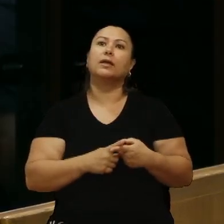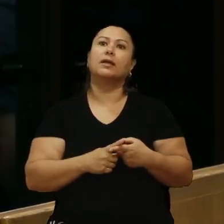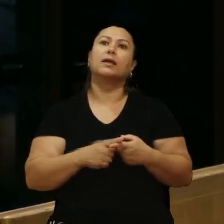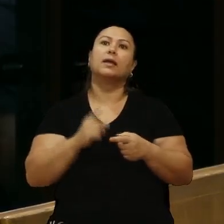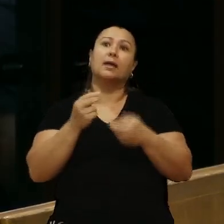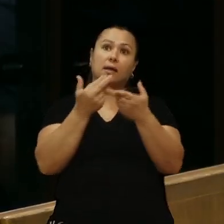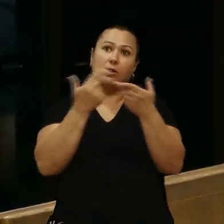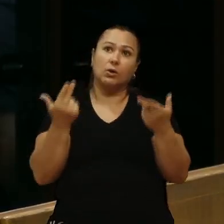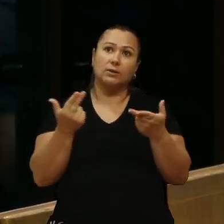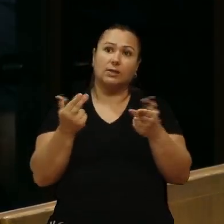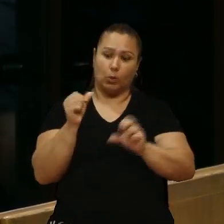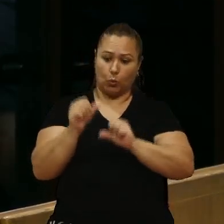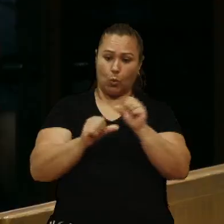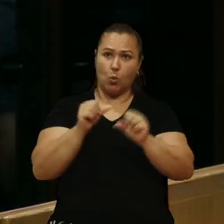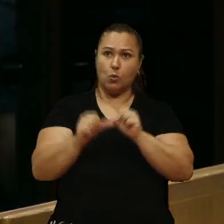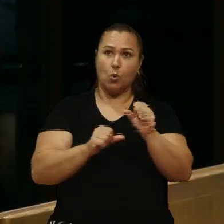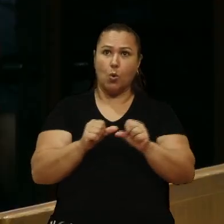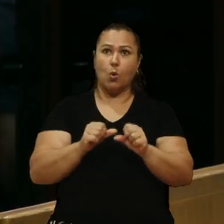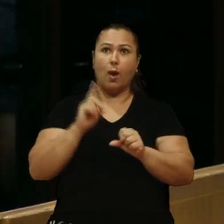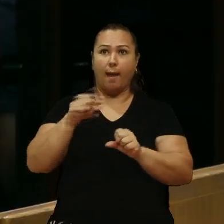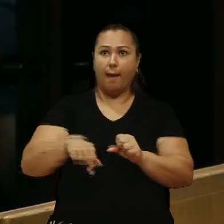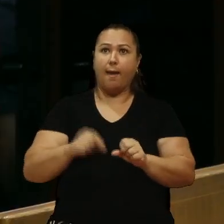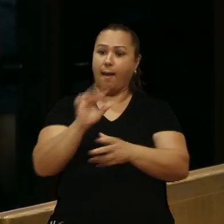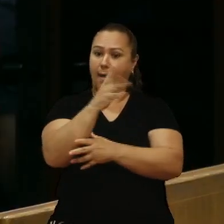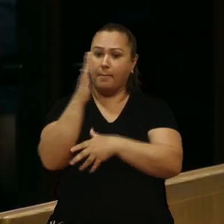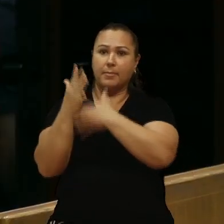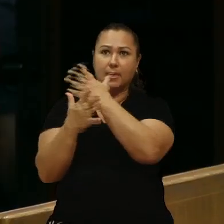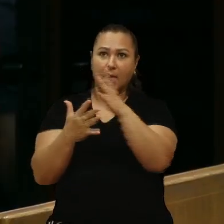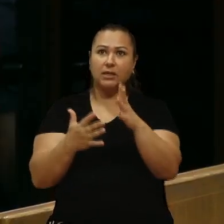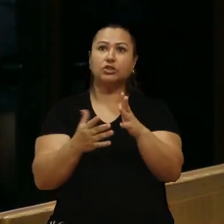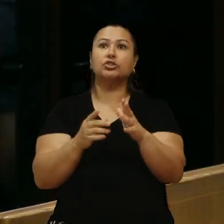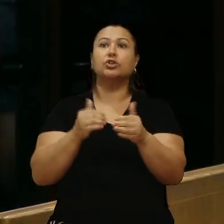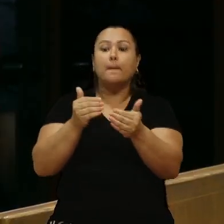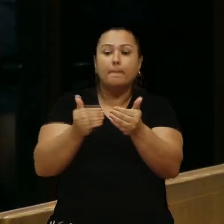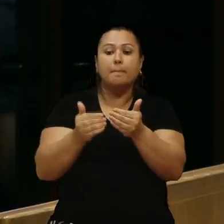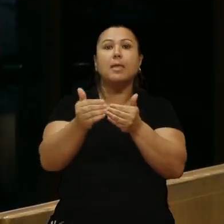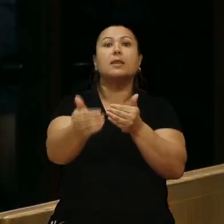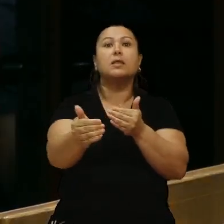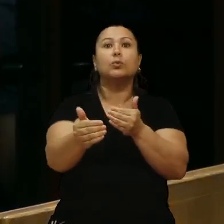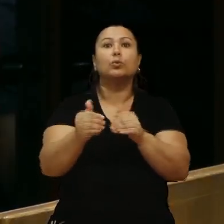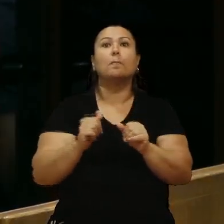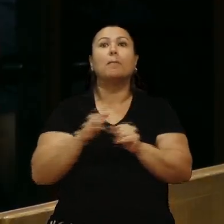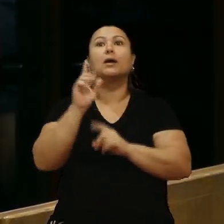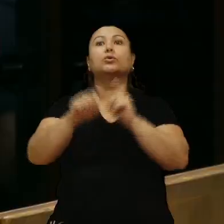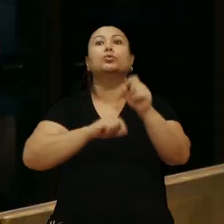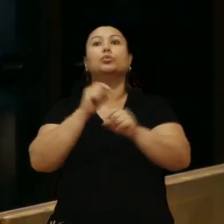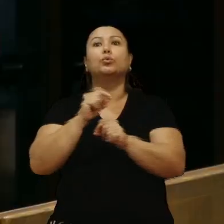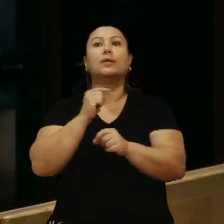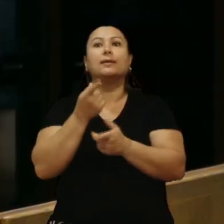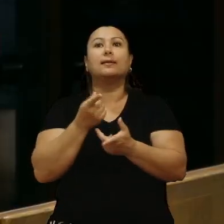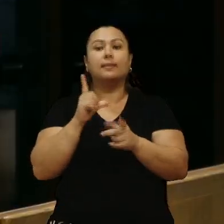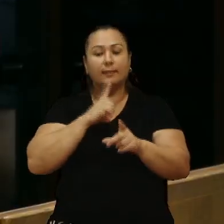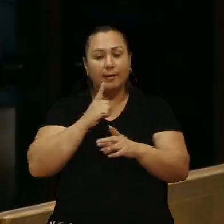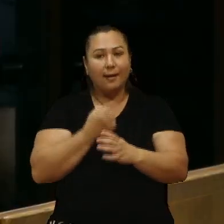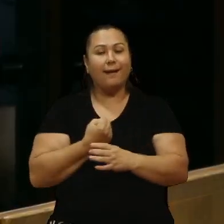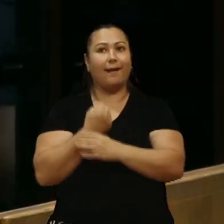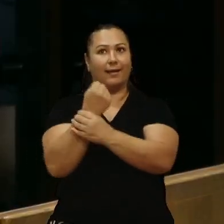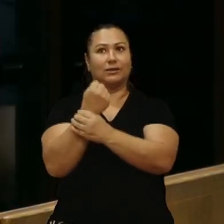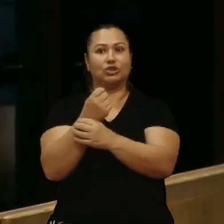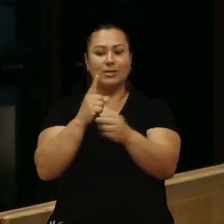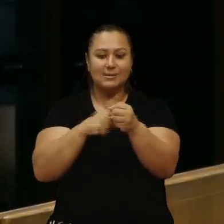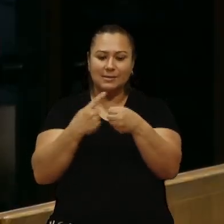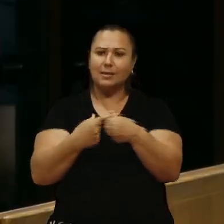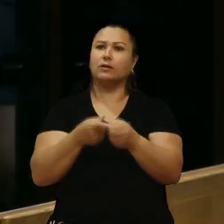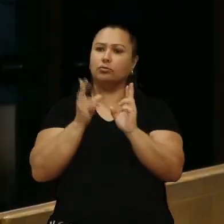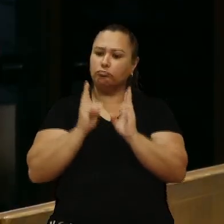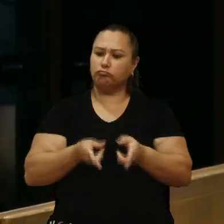aglomerações conjuram o meio ambiente no próximo período, mas mais do que tudo, presidente, garantam que essa cidade